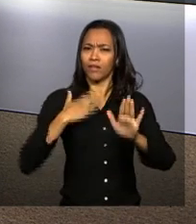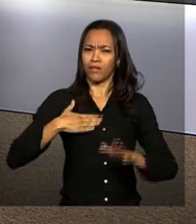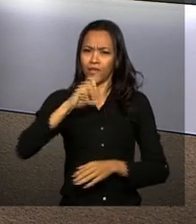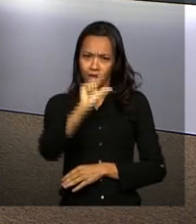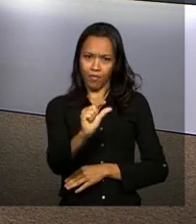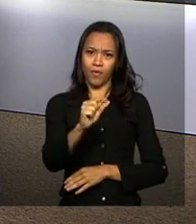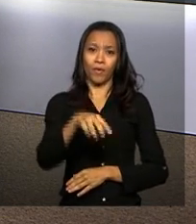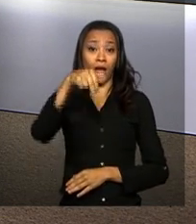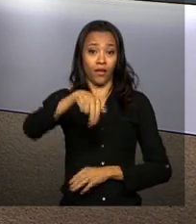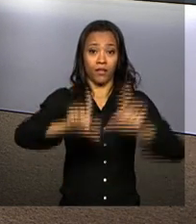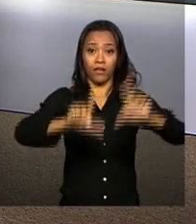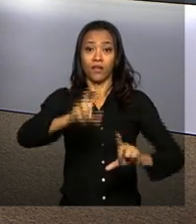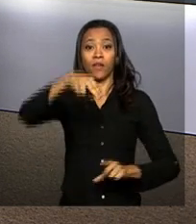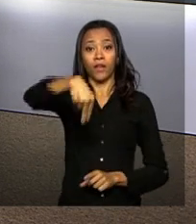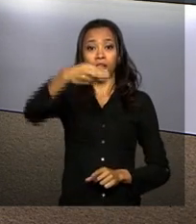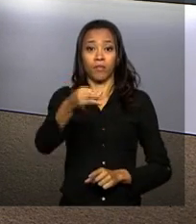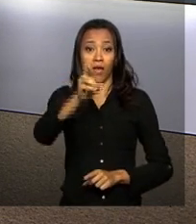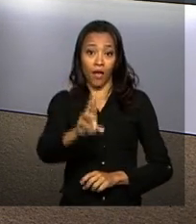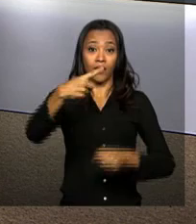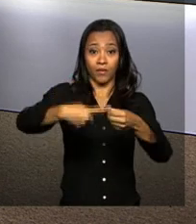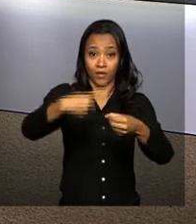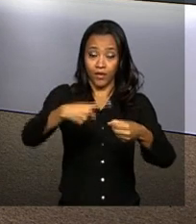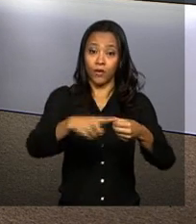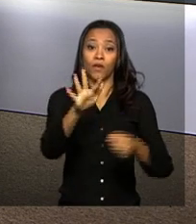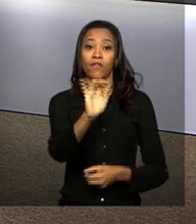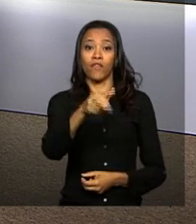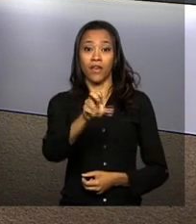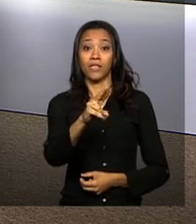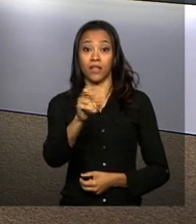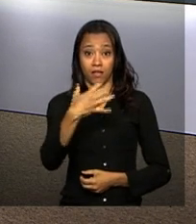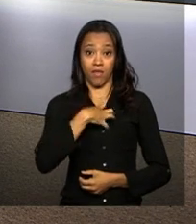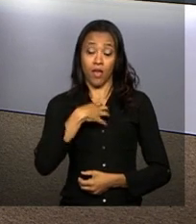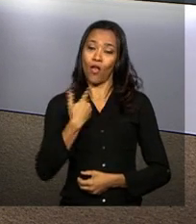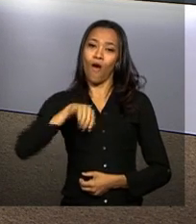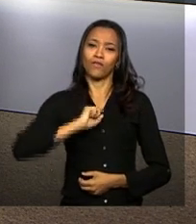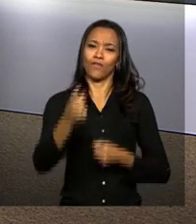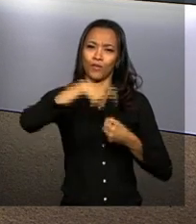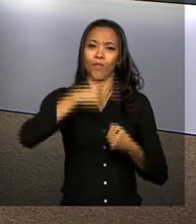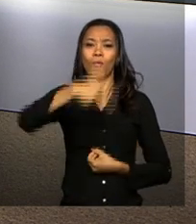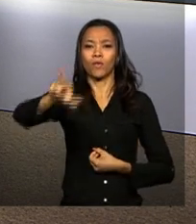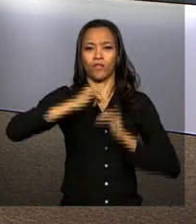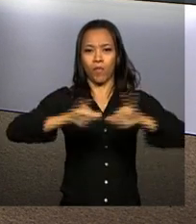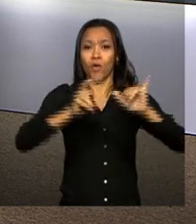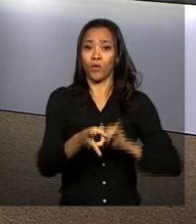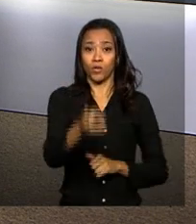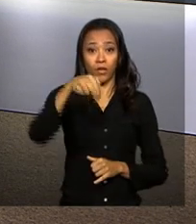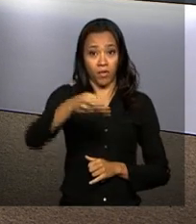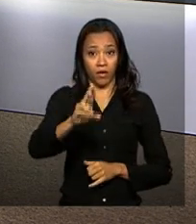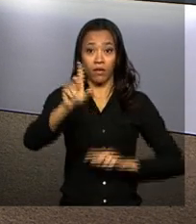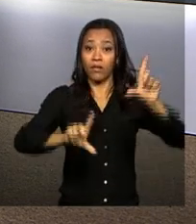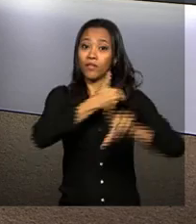vivo aqui da tvnbr direto de feira de santana na bahia nós voltamos a qualquer momento com novas informações continue com a gente